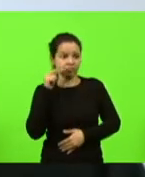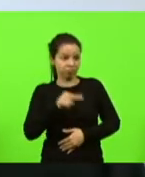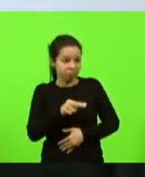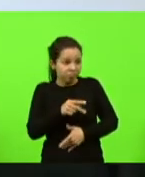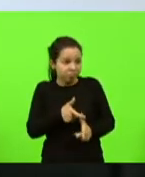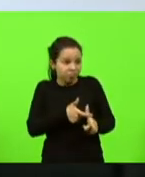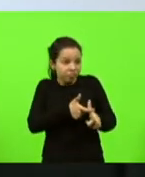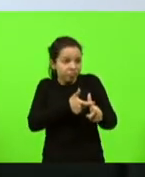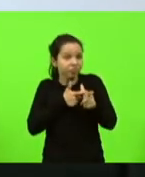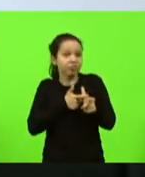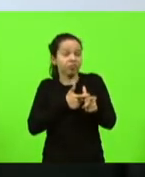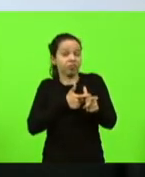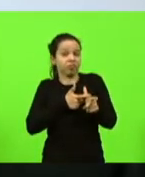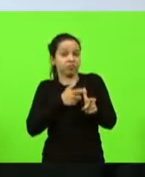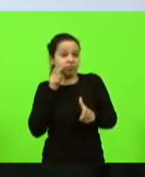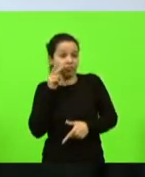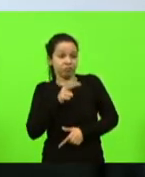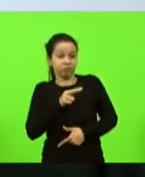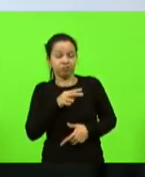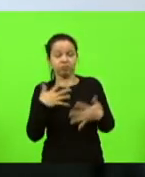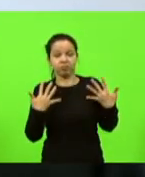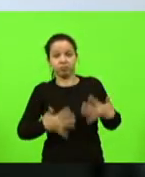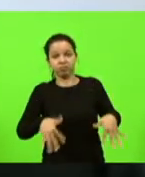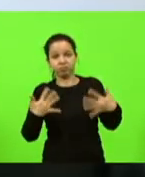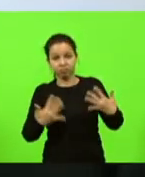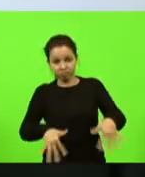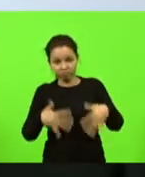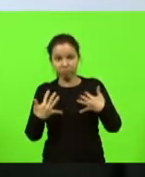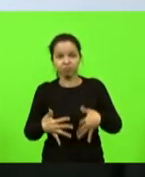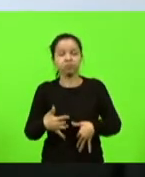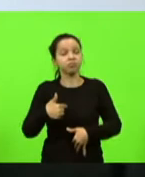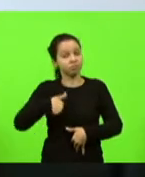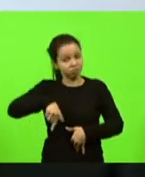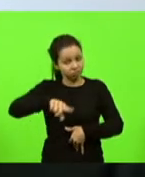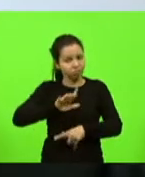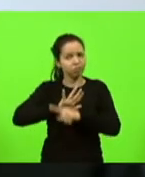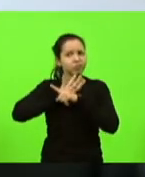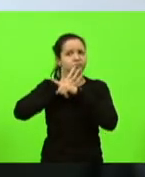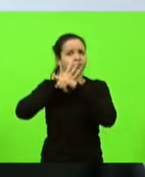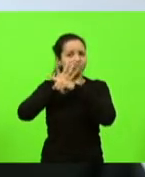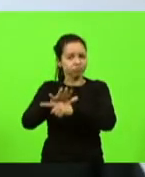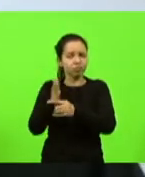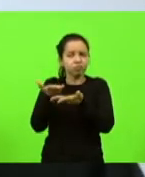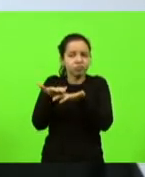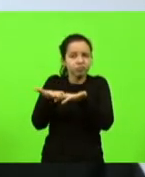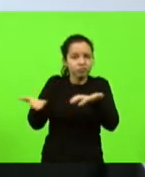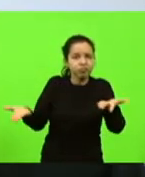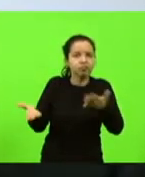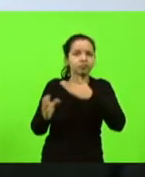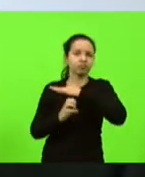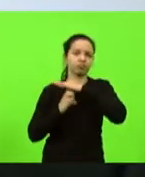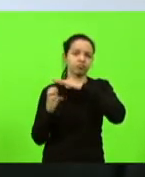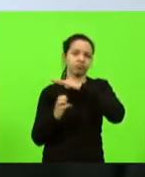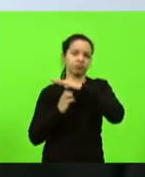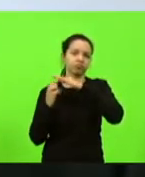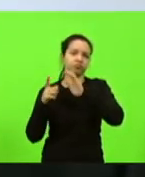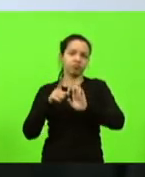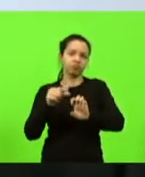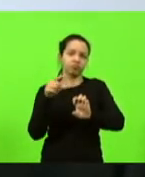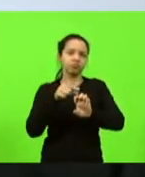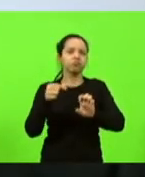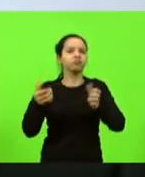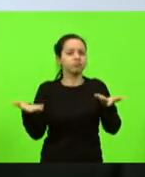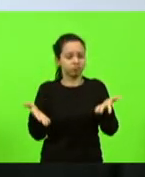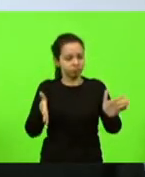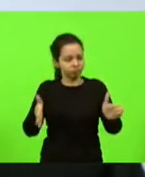o valor. Então, nós precisamos estar ajudando esses empresários neste momento. Eu falei, nós vamos estar apoiando,